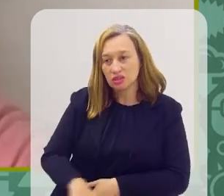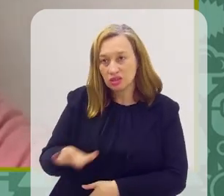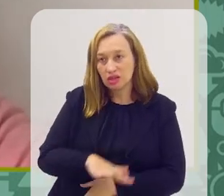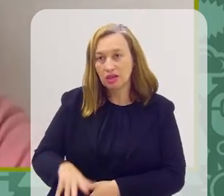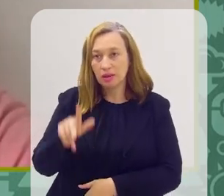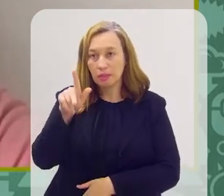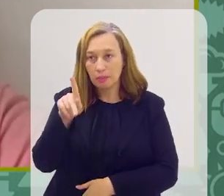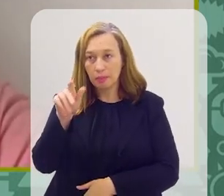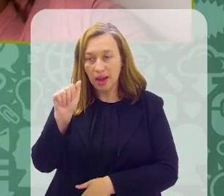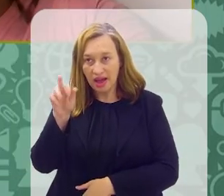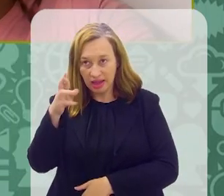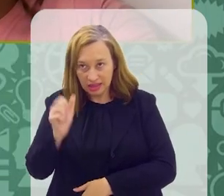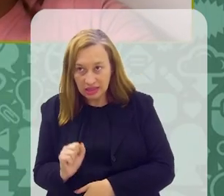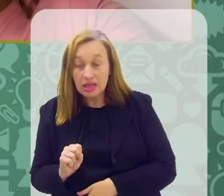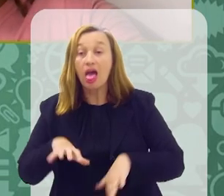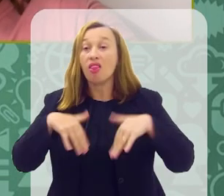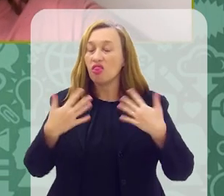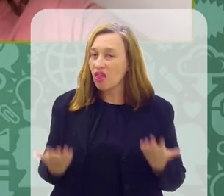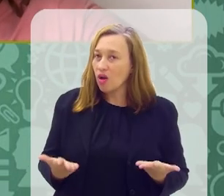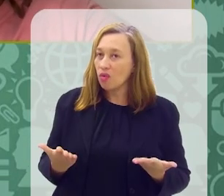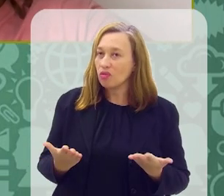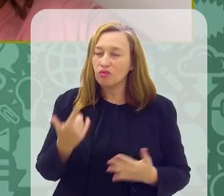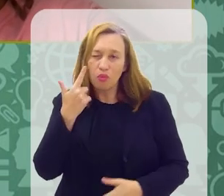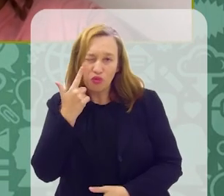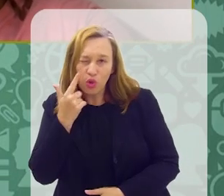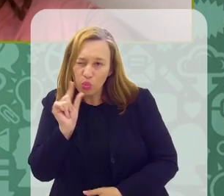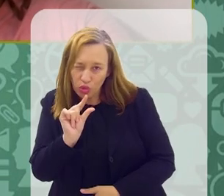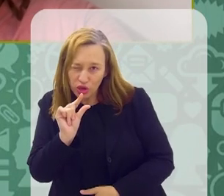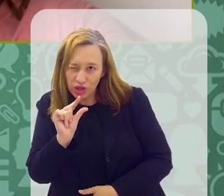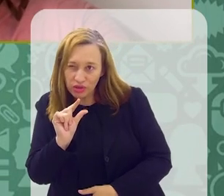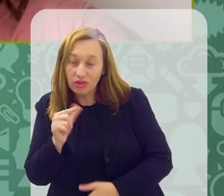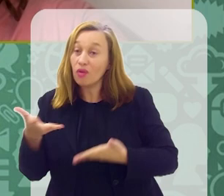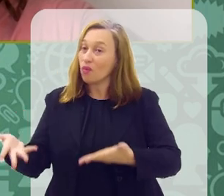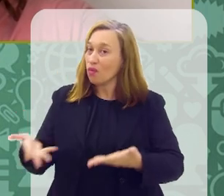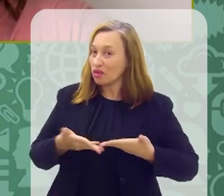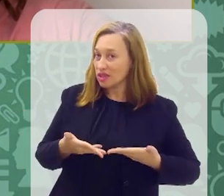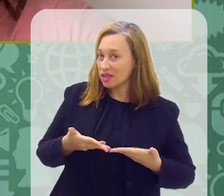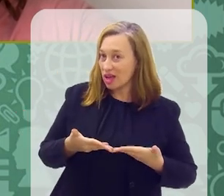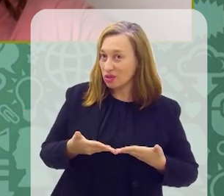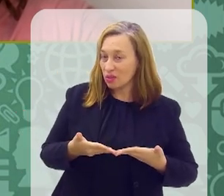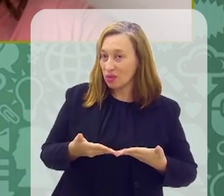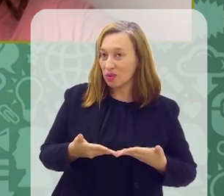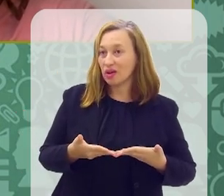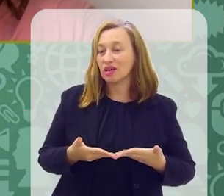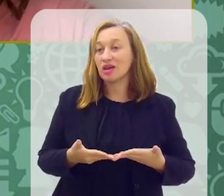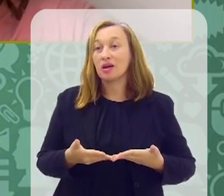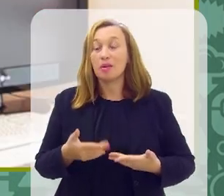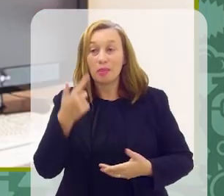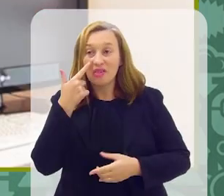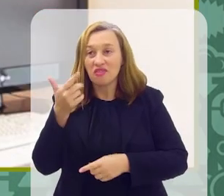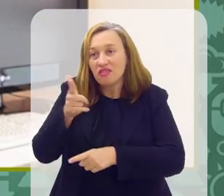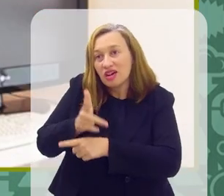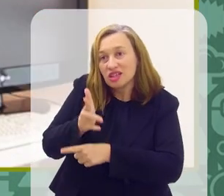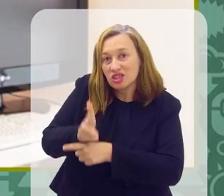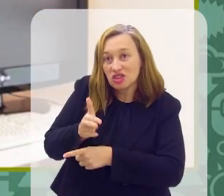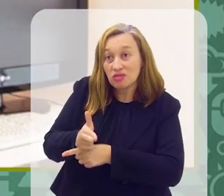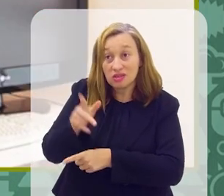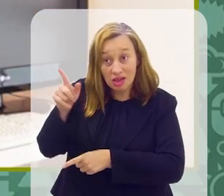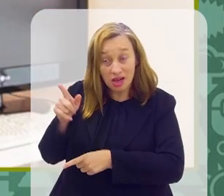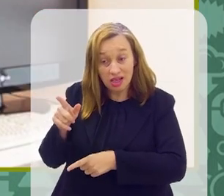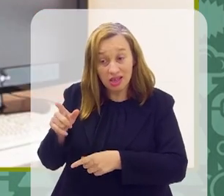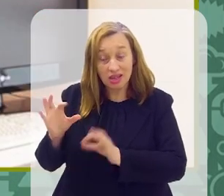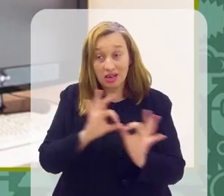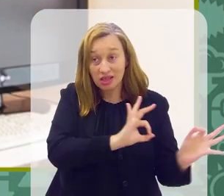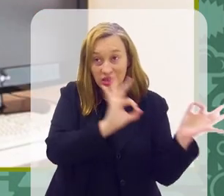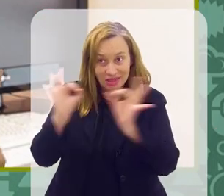e pardas. Então, vamos ver um pouquinho disso? Vou convidar o nosso espectador para assistir você